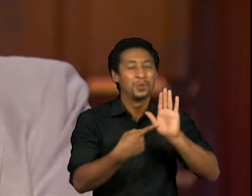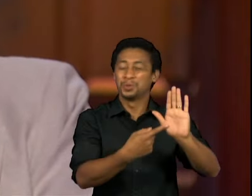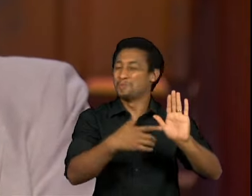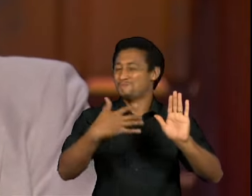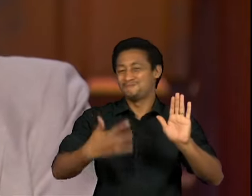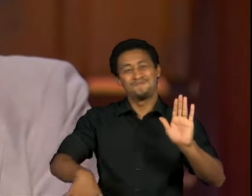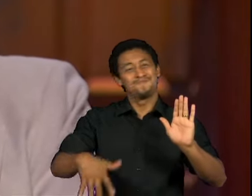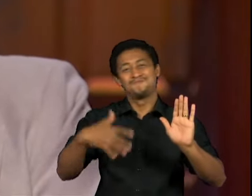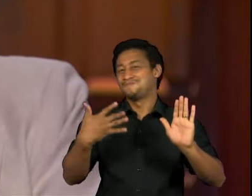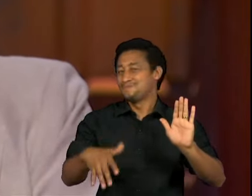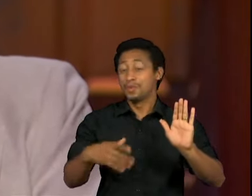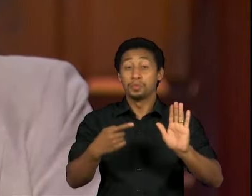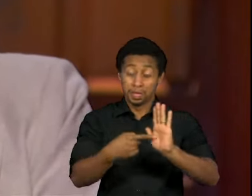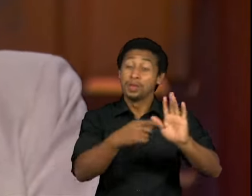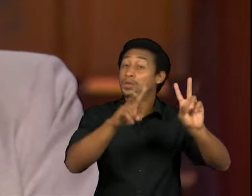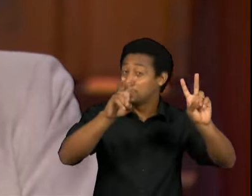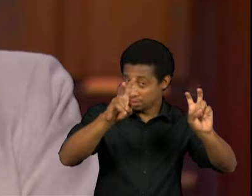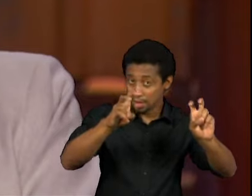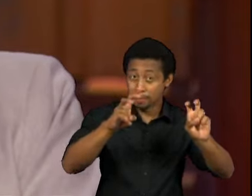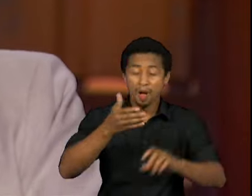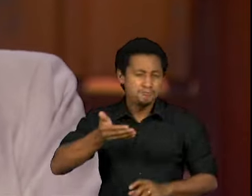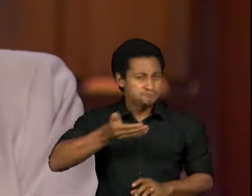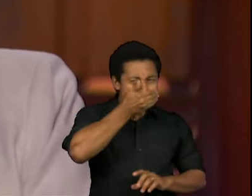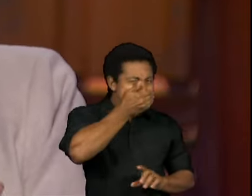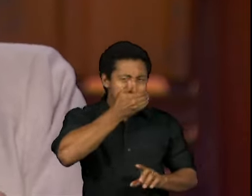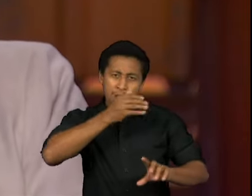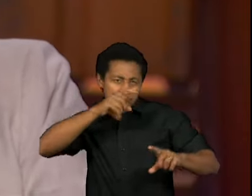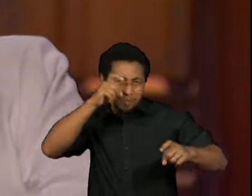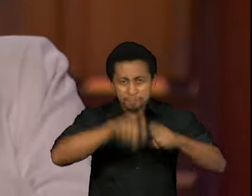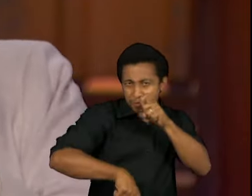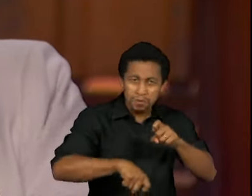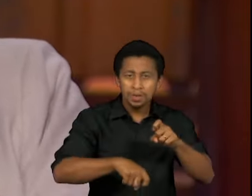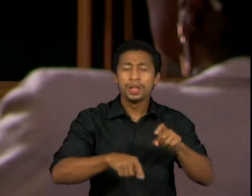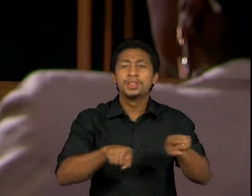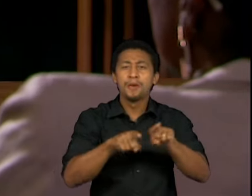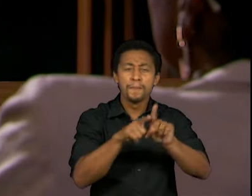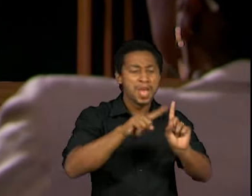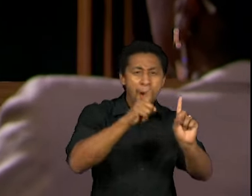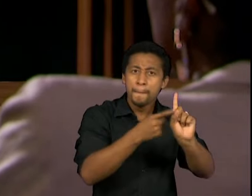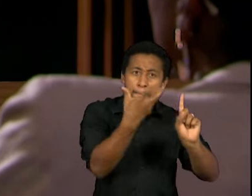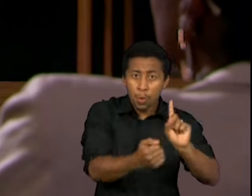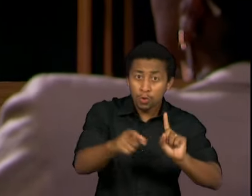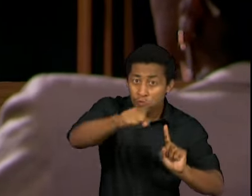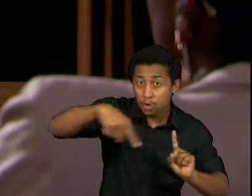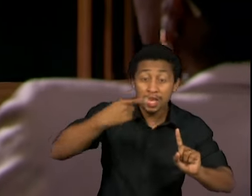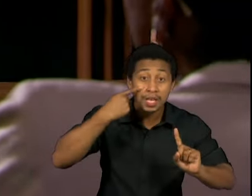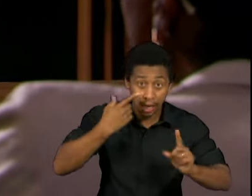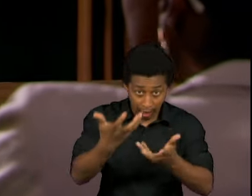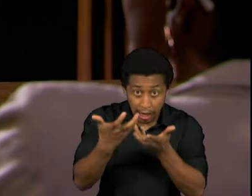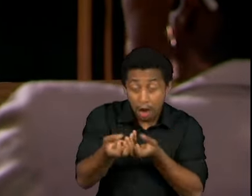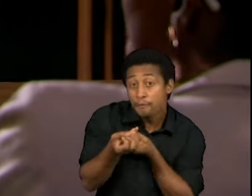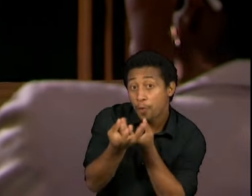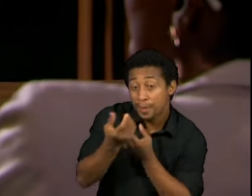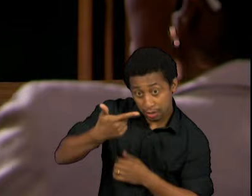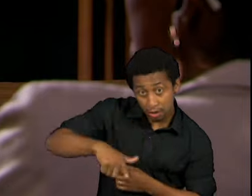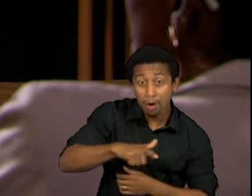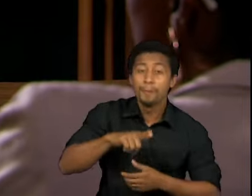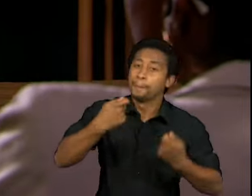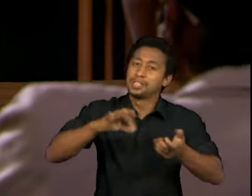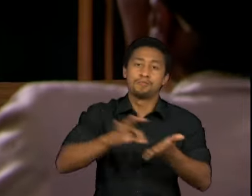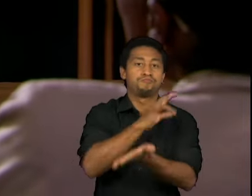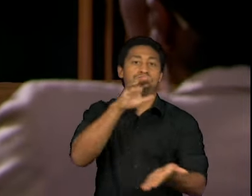porque era coisa do tipo estupro abortou assim e tal plataforma na mesma e aí que eu queria entender de você o seguinte a gente falou de